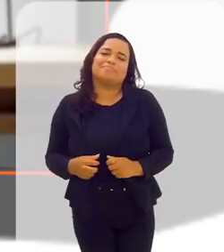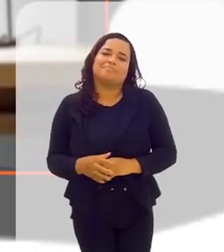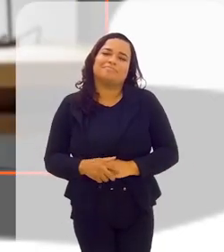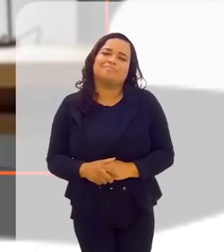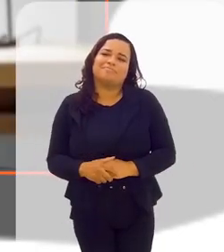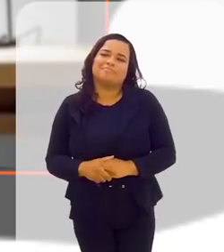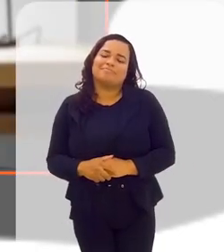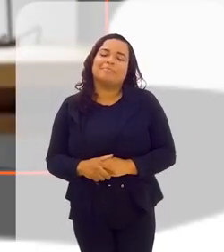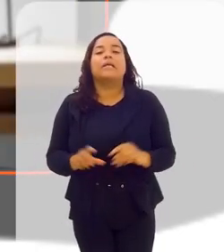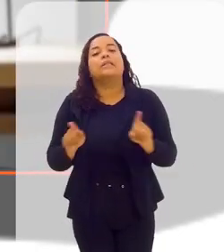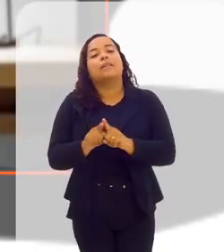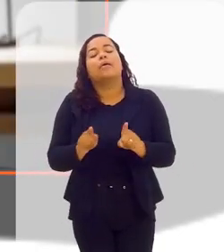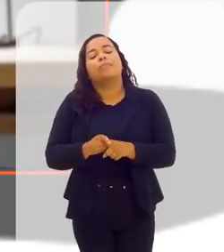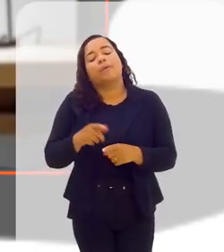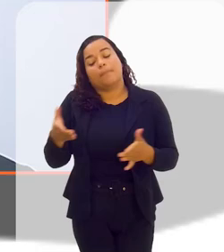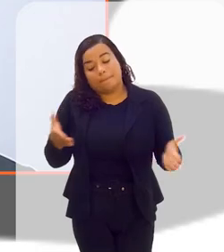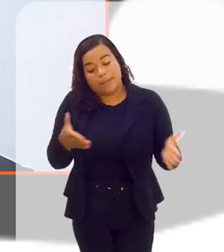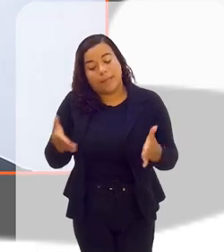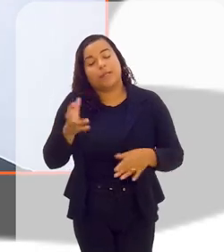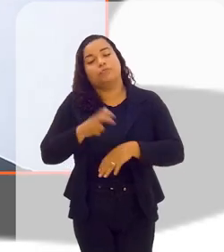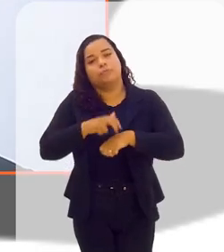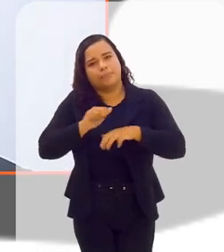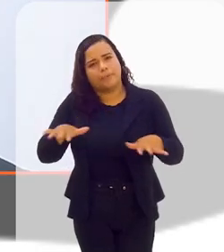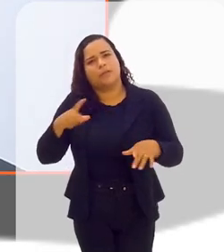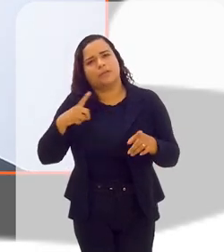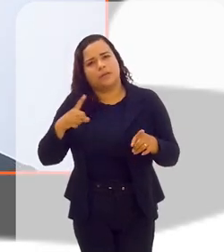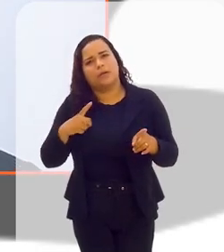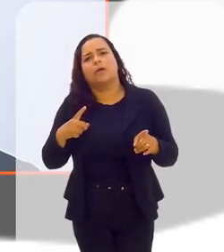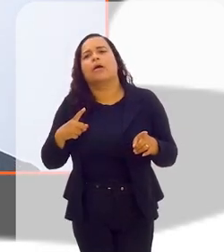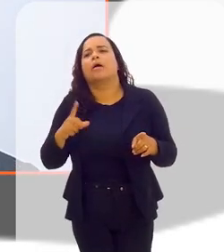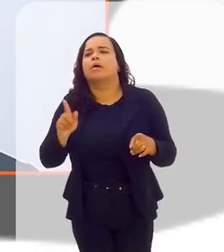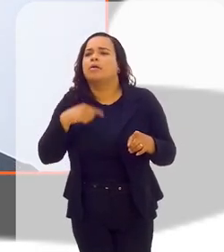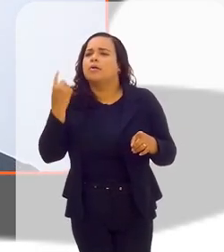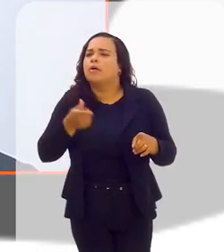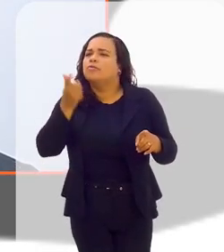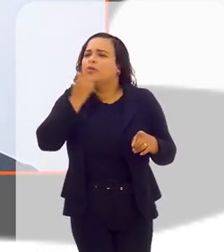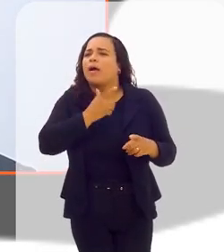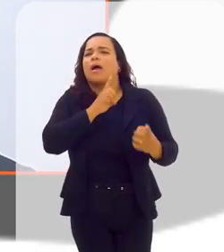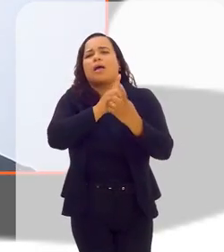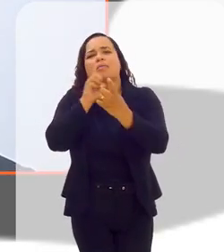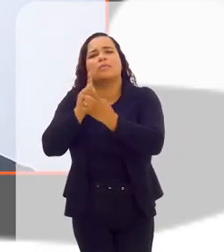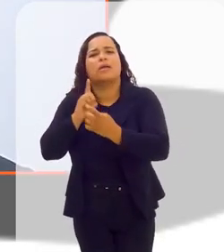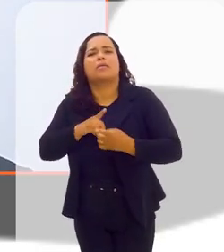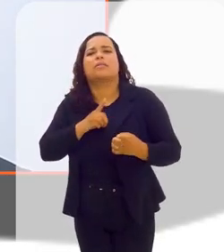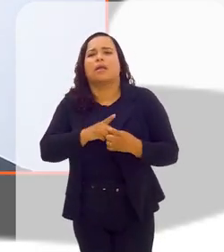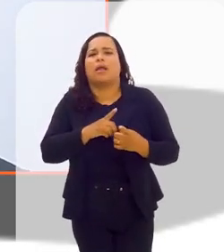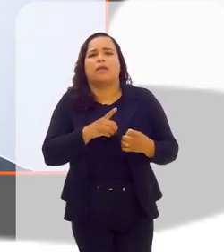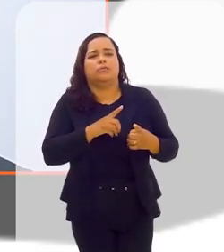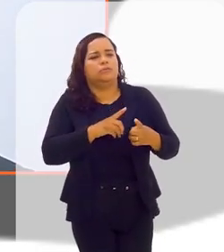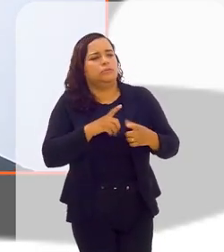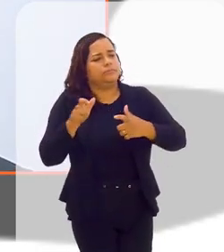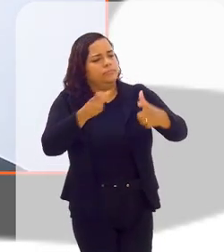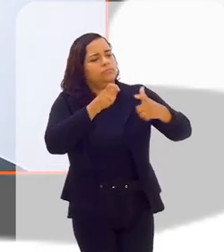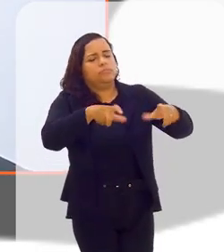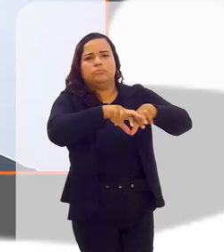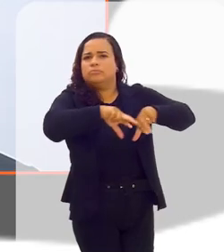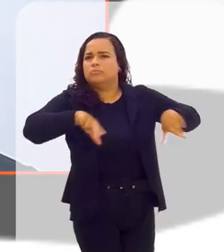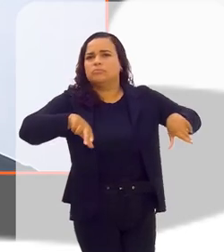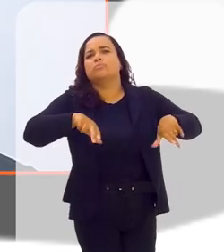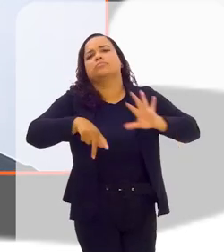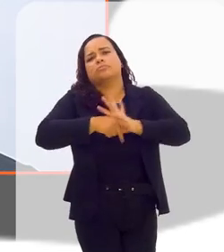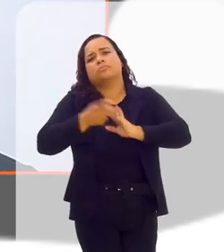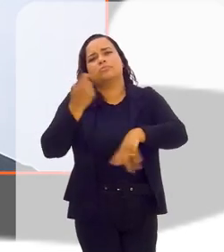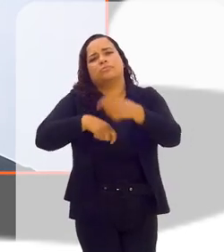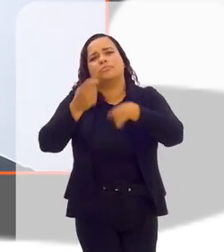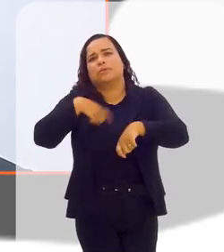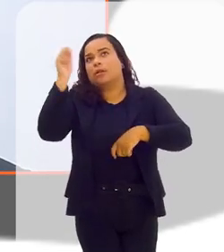né? E nesse período da pandemia, nós acabamos atendendo grandes players do mercado.